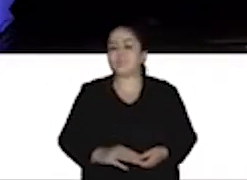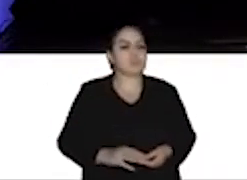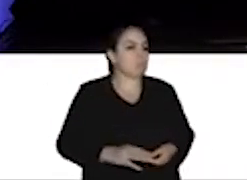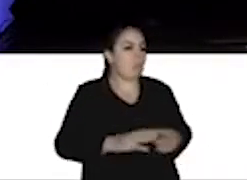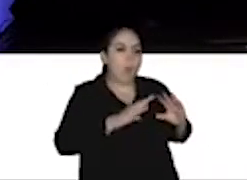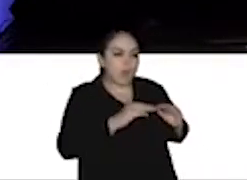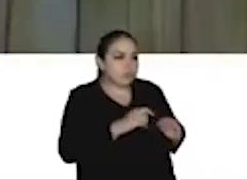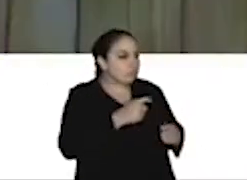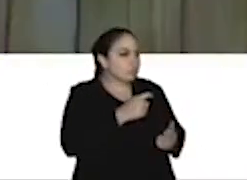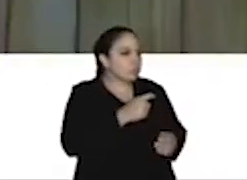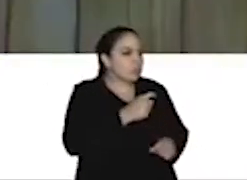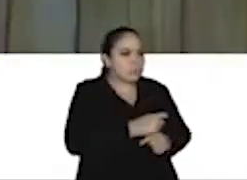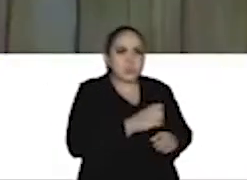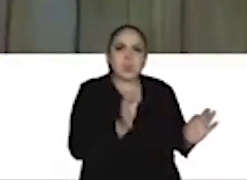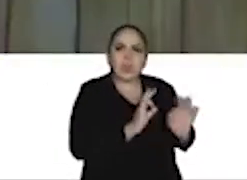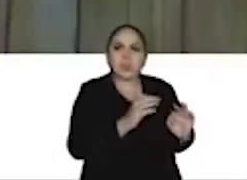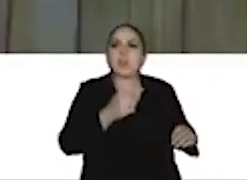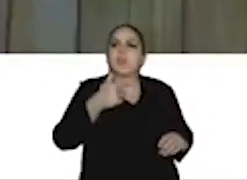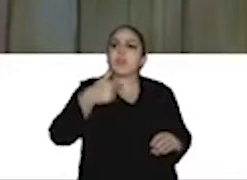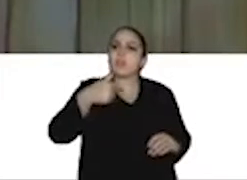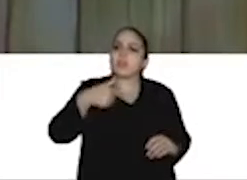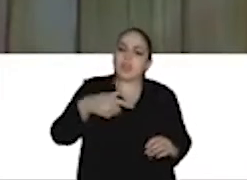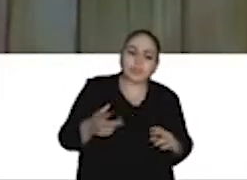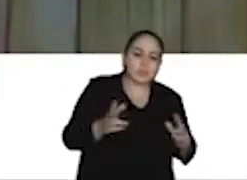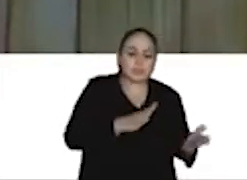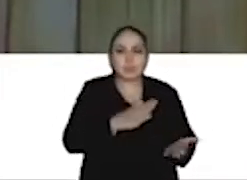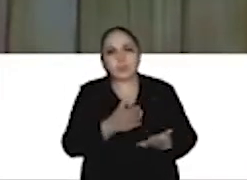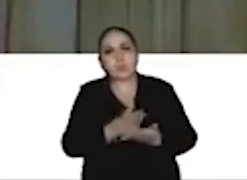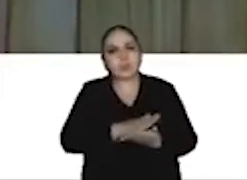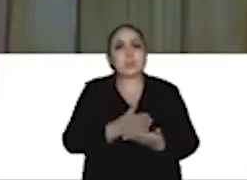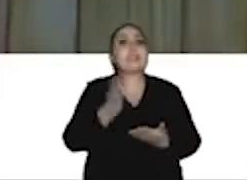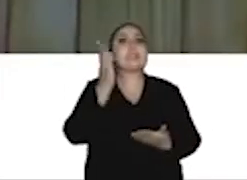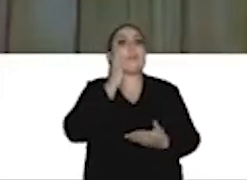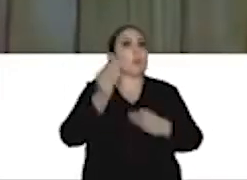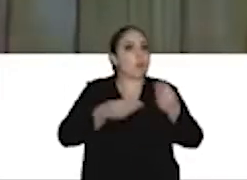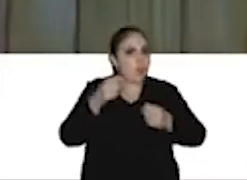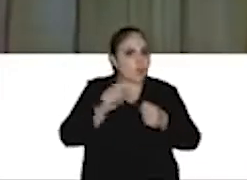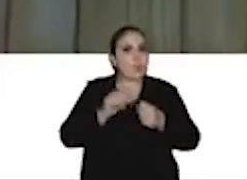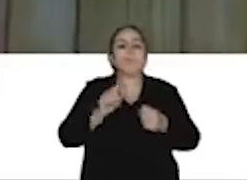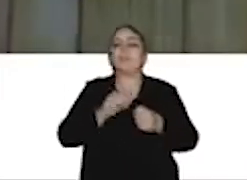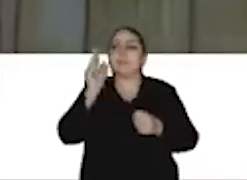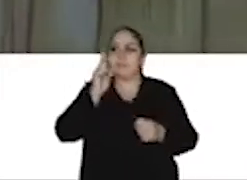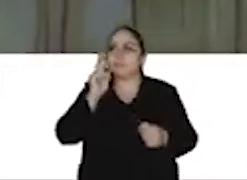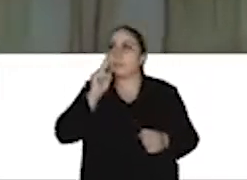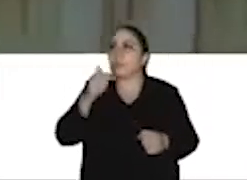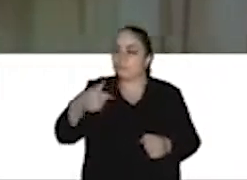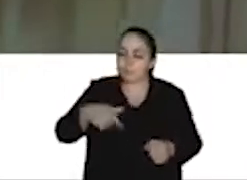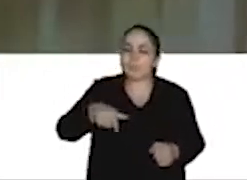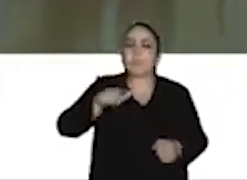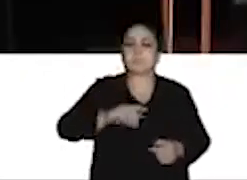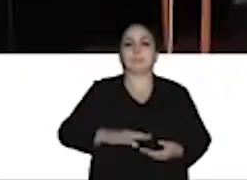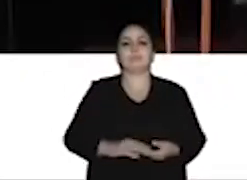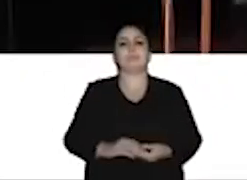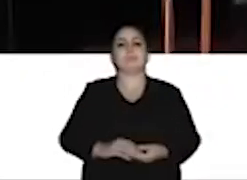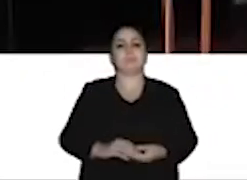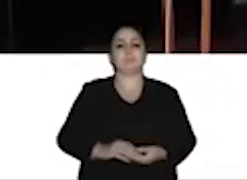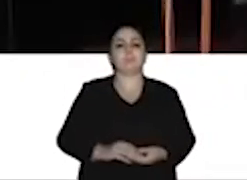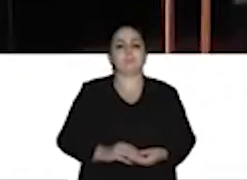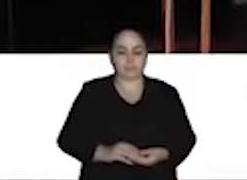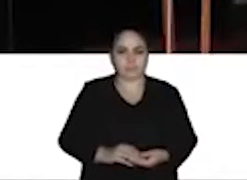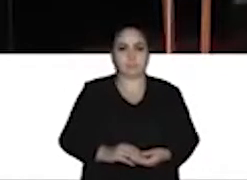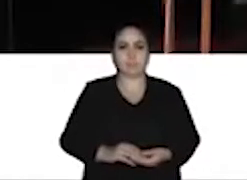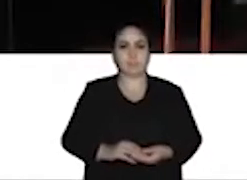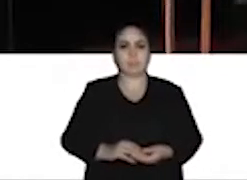duro. Vai meio mole, meio duro. Sabes bem como se trata, né? Ah, eu recordo. Lá foi eu.